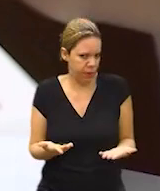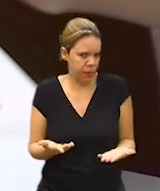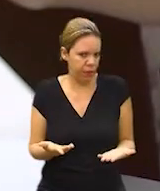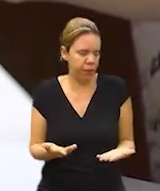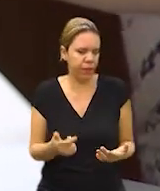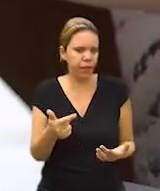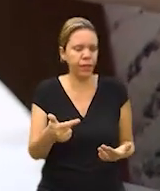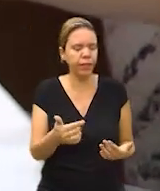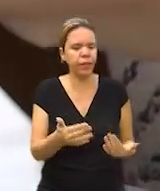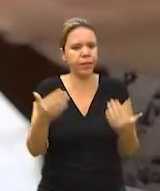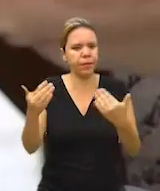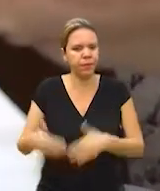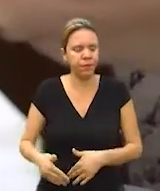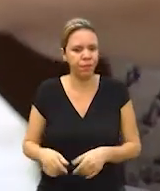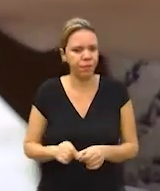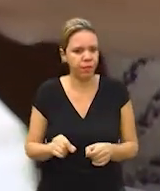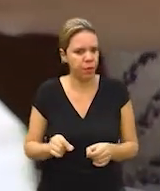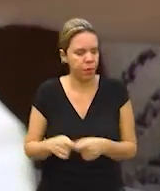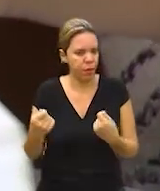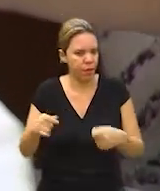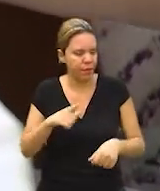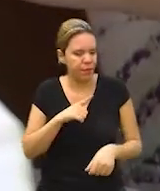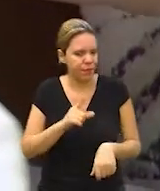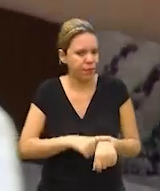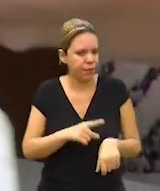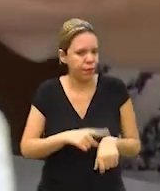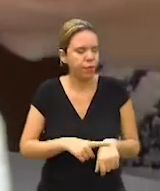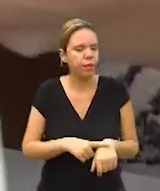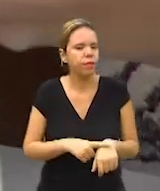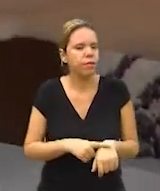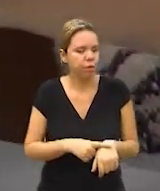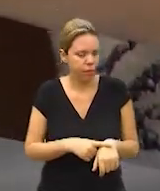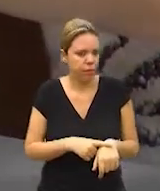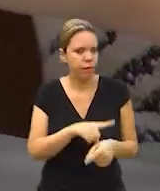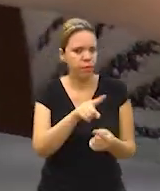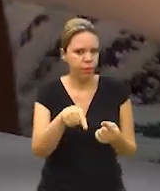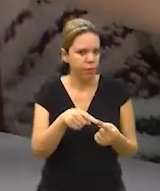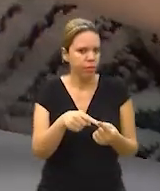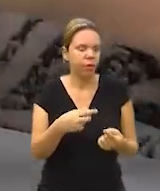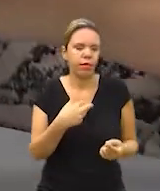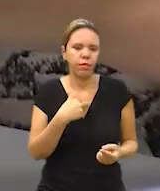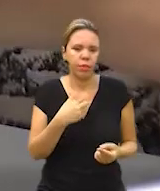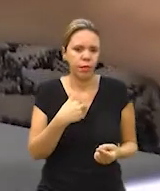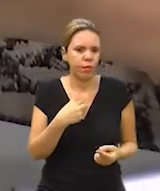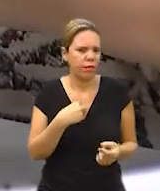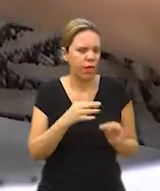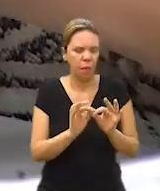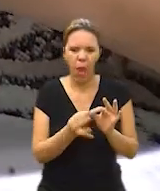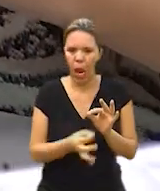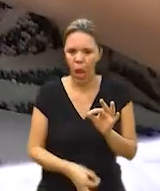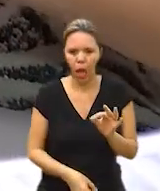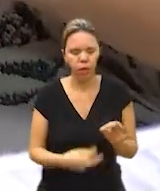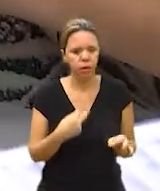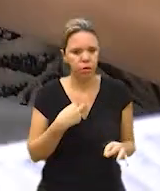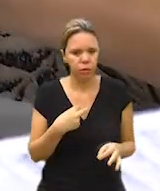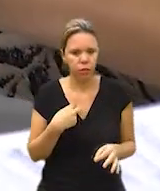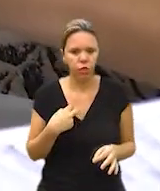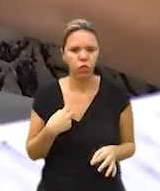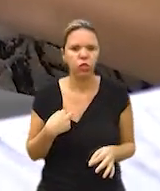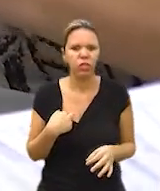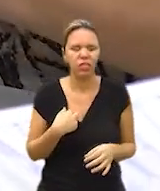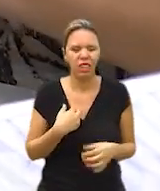segunda fase, ele precisa ter um tempo suficiente, mas não pode ser longo demais, porque é